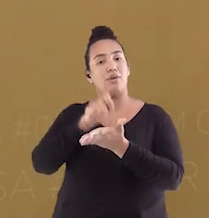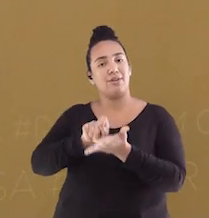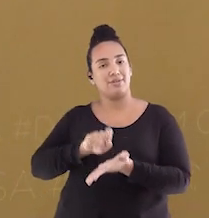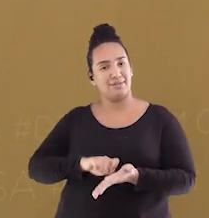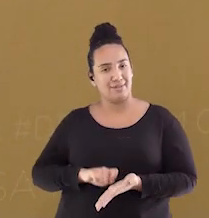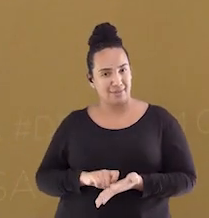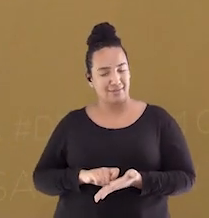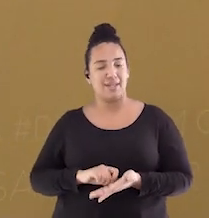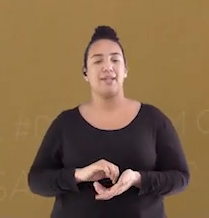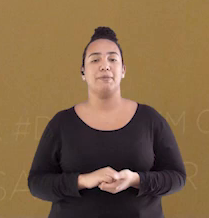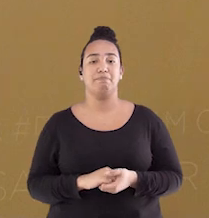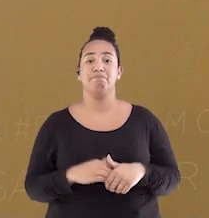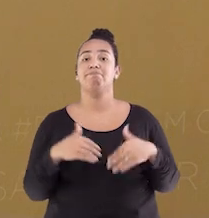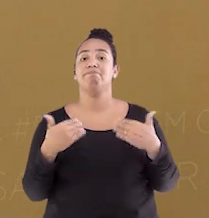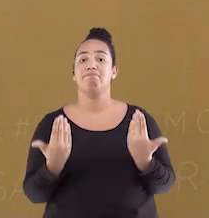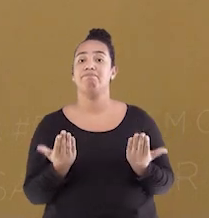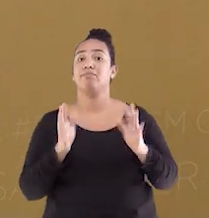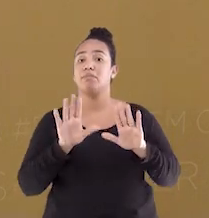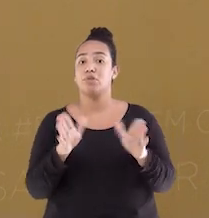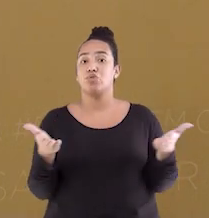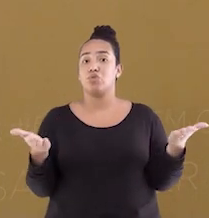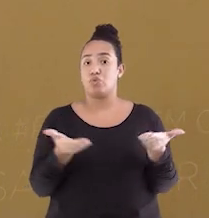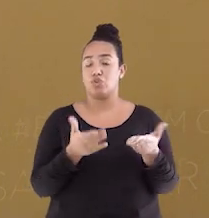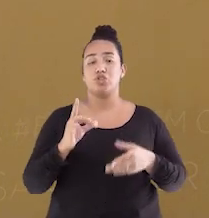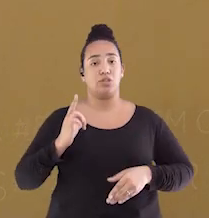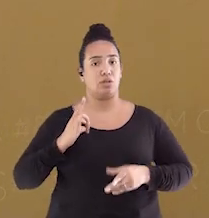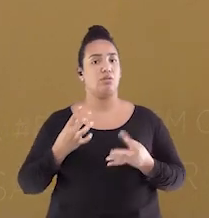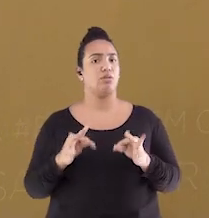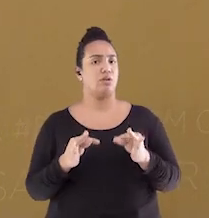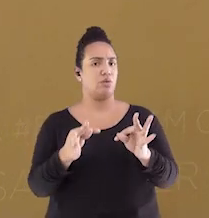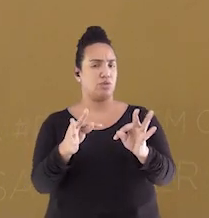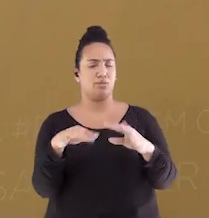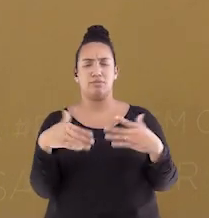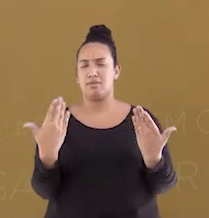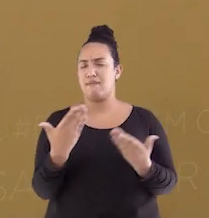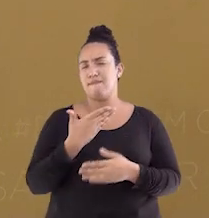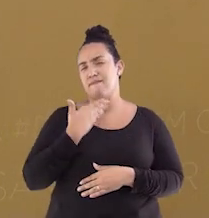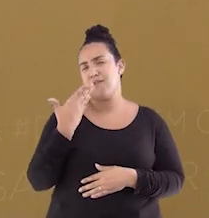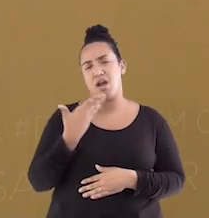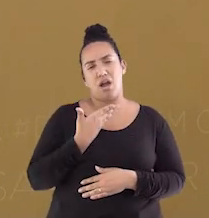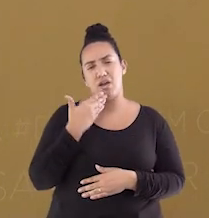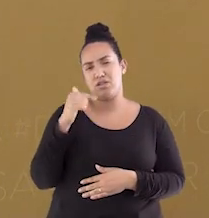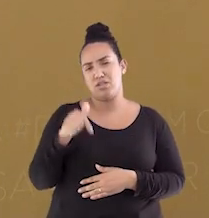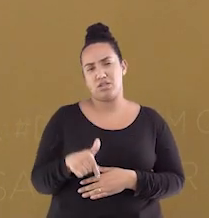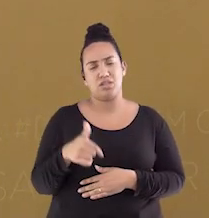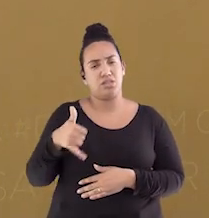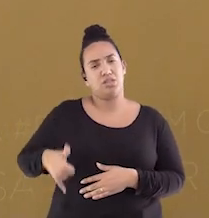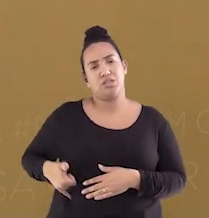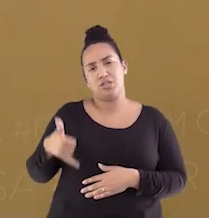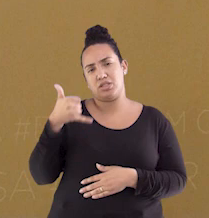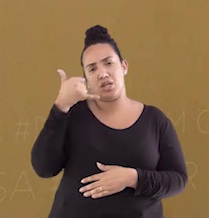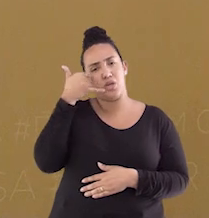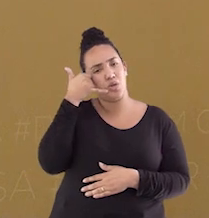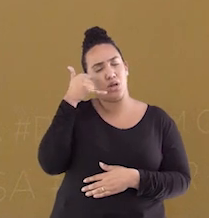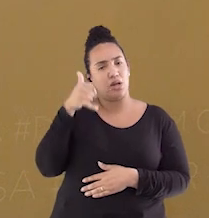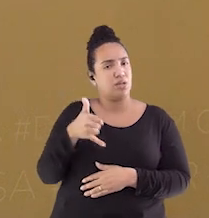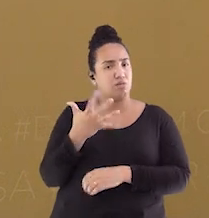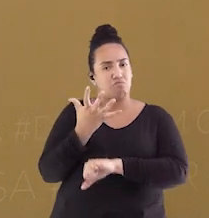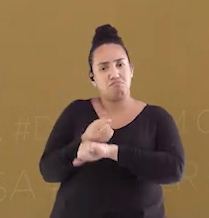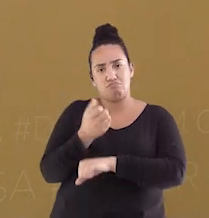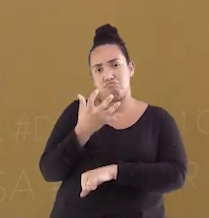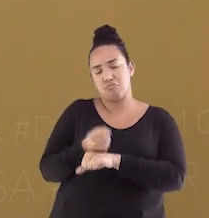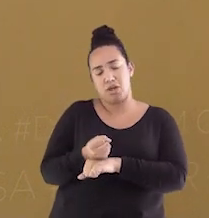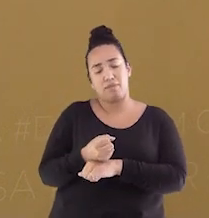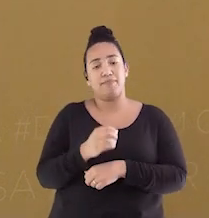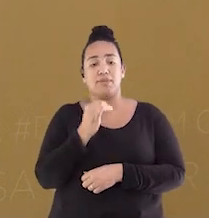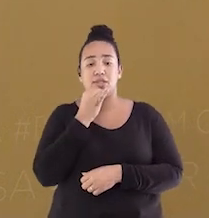os recursos tecnológicos que temos hoje, é muito fácil fazermos gravações em nossos celulares, por exemplo. Eu posso compor uma música